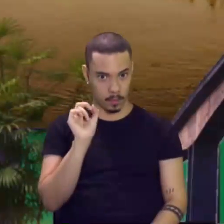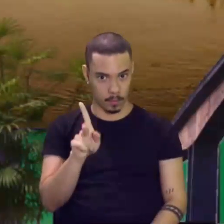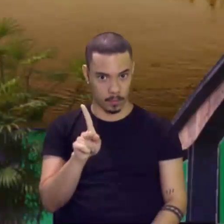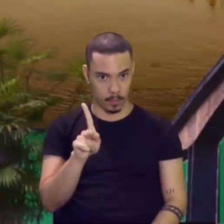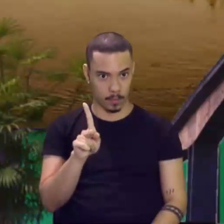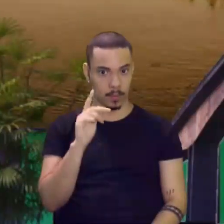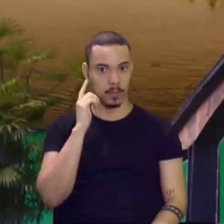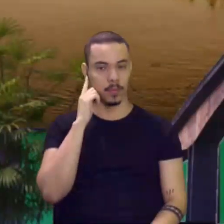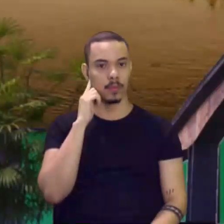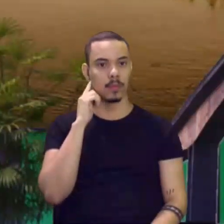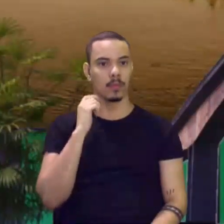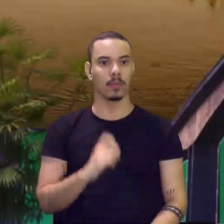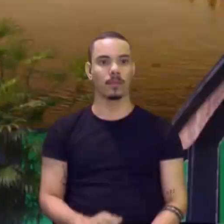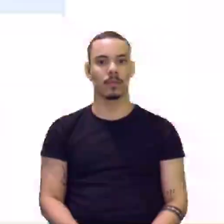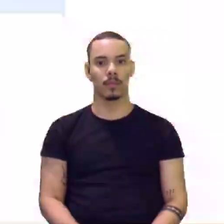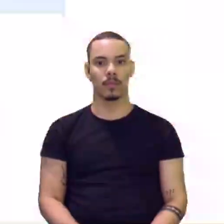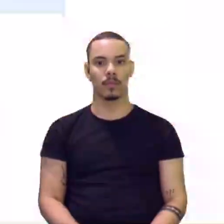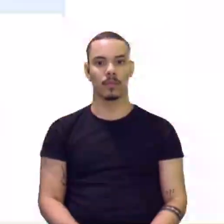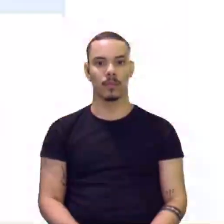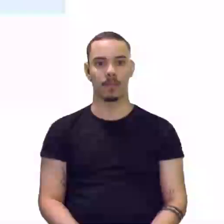aí. Vamos lá, continuando.